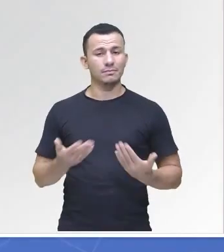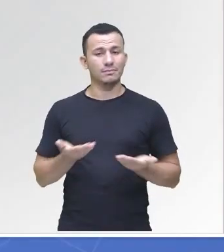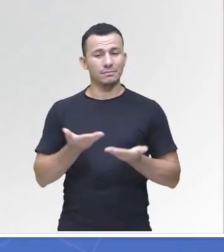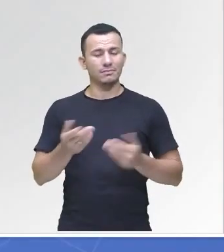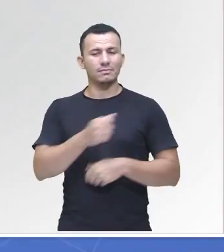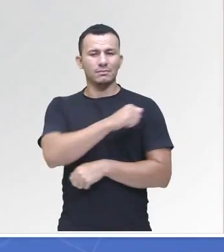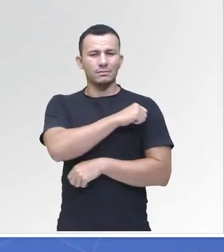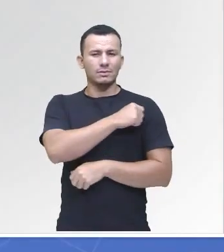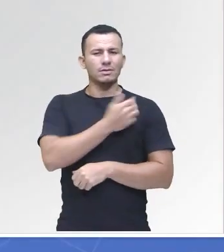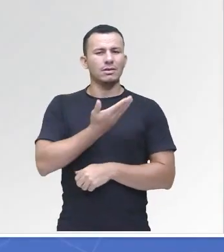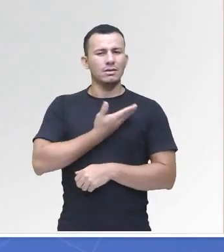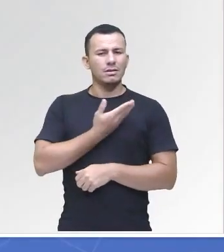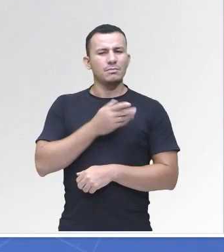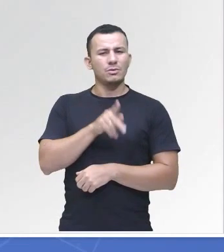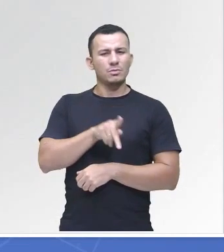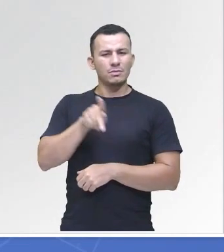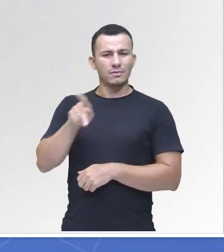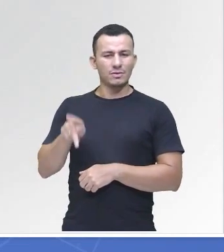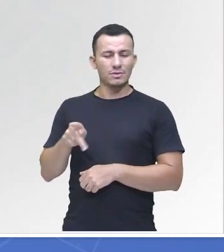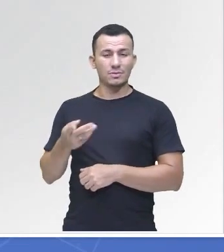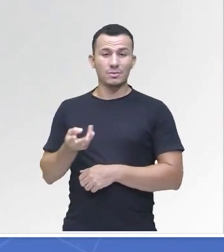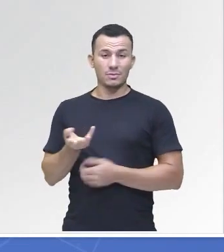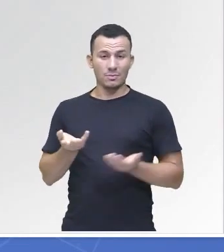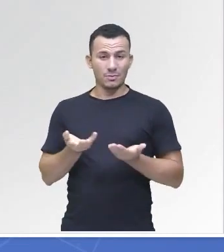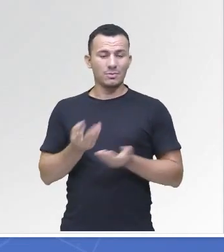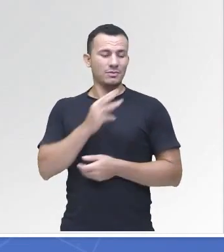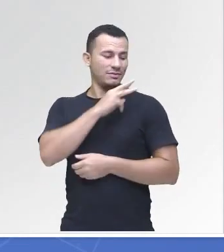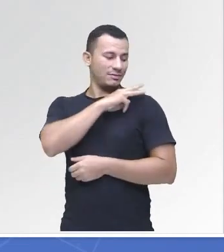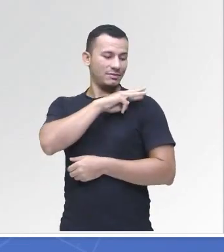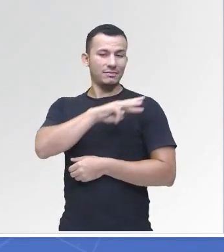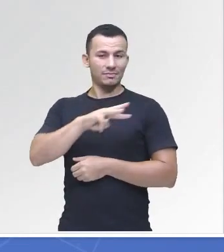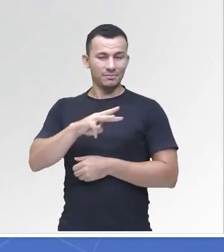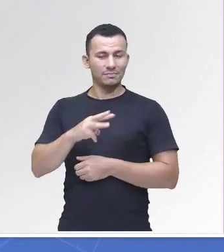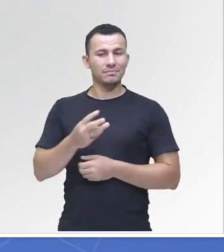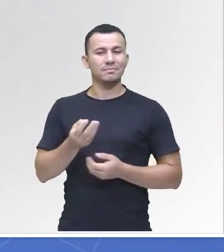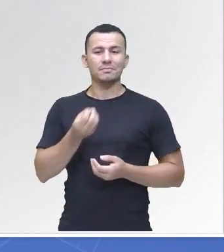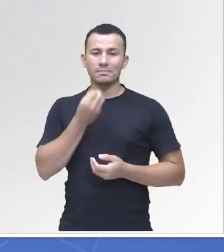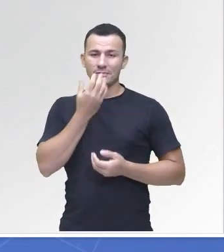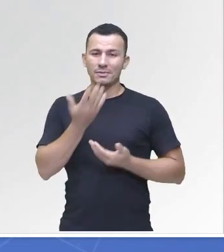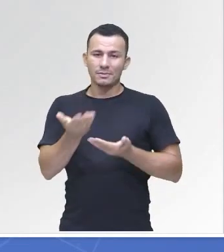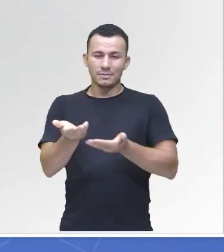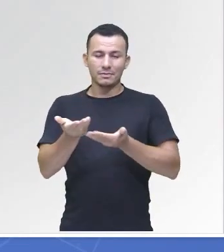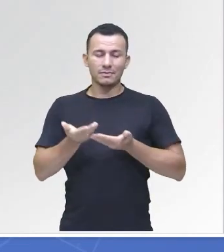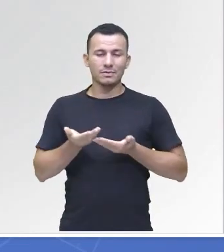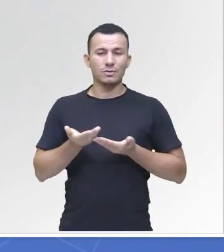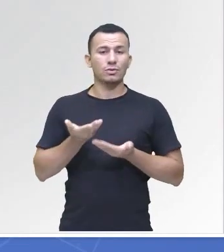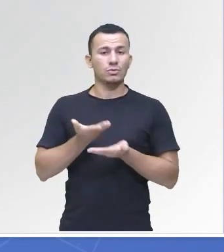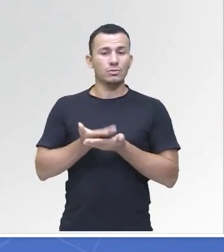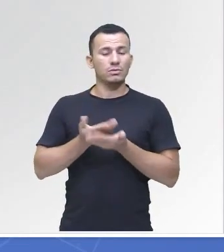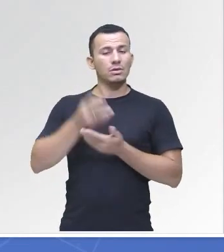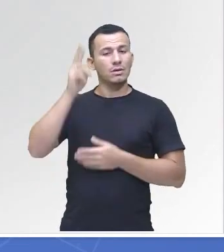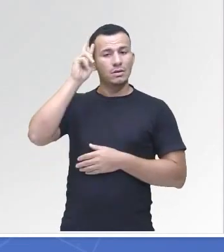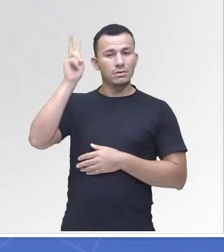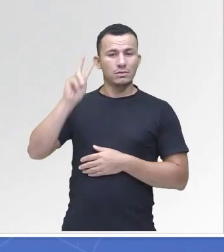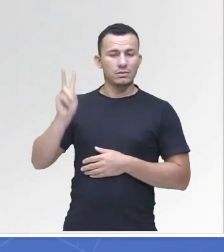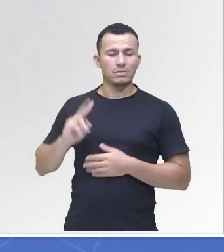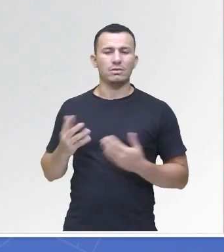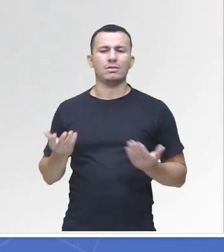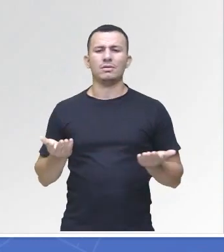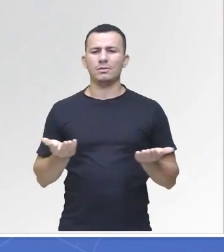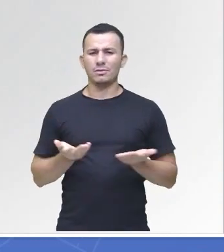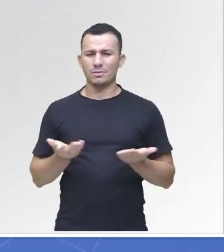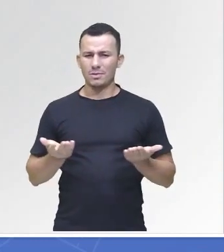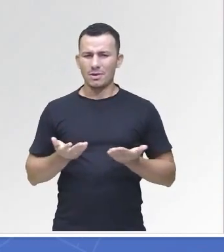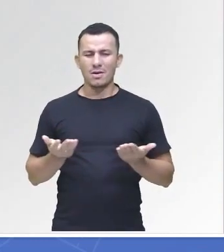alunos, olá colegas professores do nosso terceiro ano. Sejam bem-vindos aí a mais uma aula de História. Hoje a gente vai